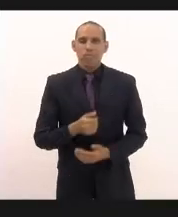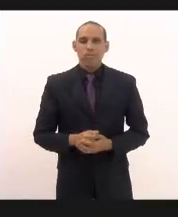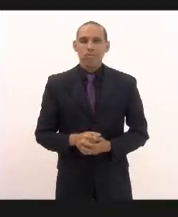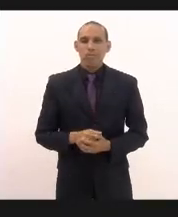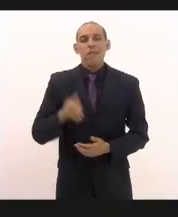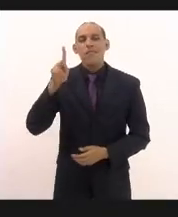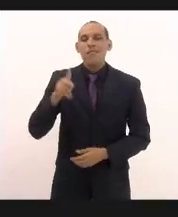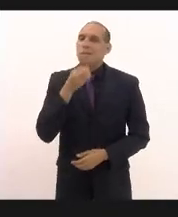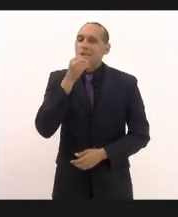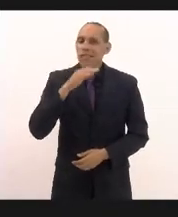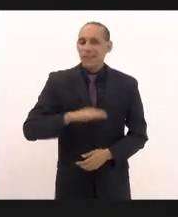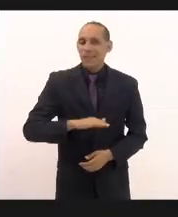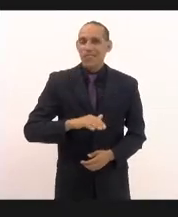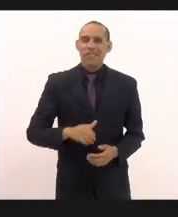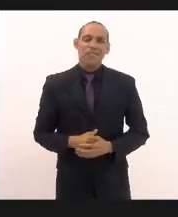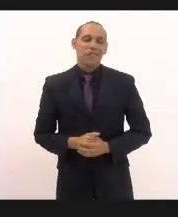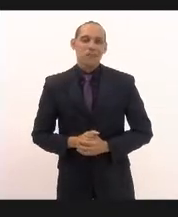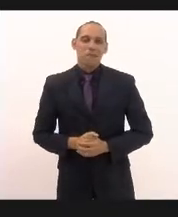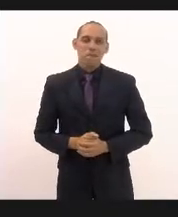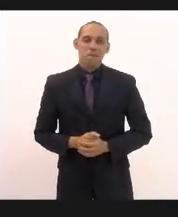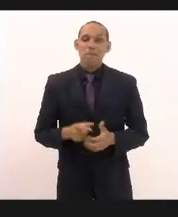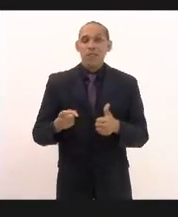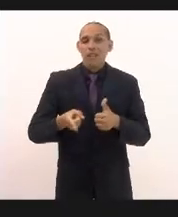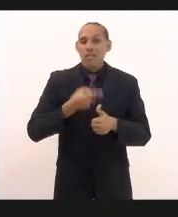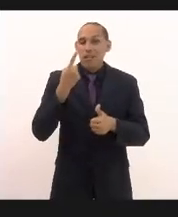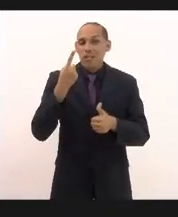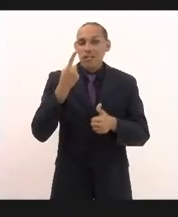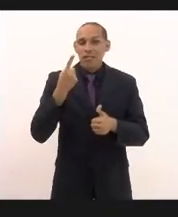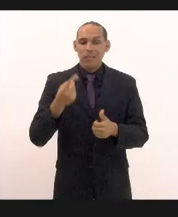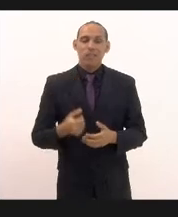Presidente, boa tarde. Primeiro, eu queria